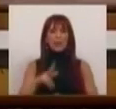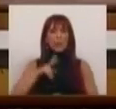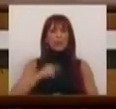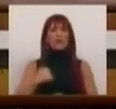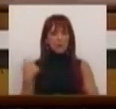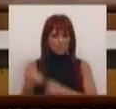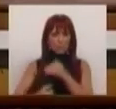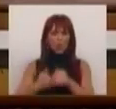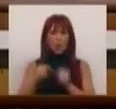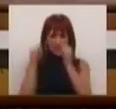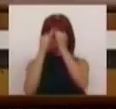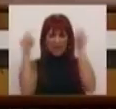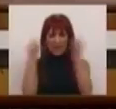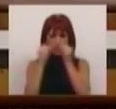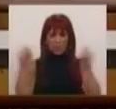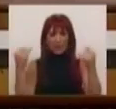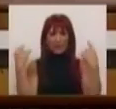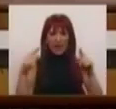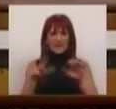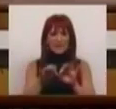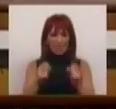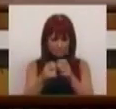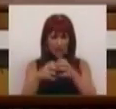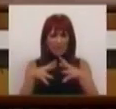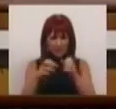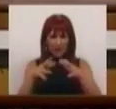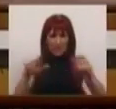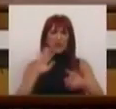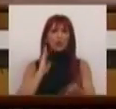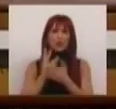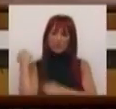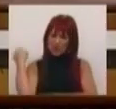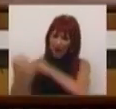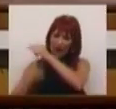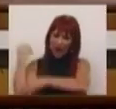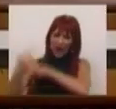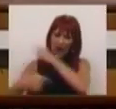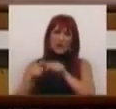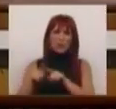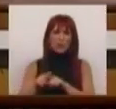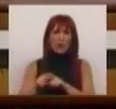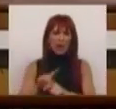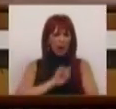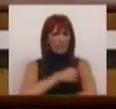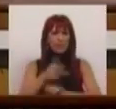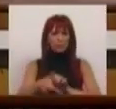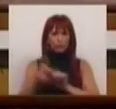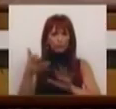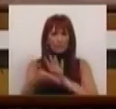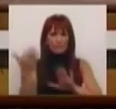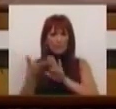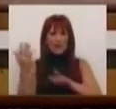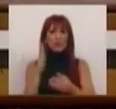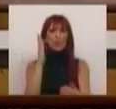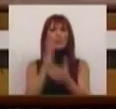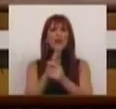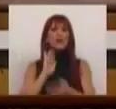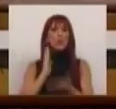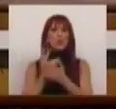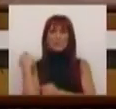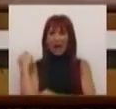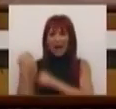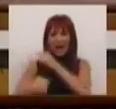tem vindo a internacionalizar-se de forma crescente nas últimas décadas, com uma forte aceleração no processo nos